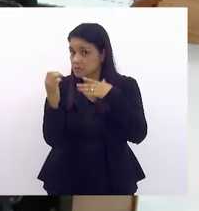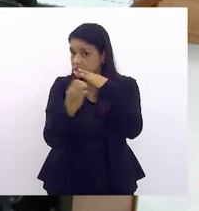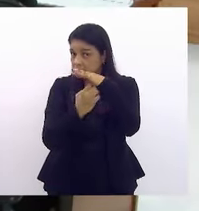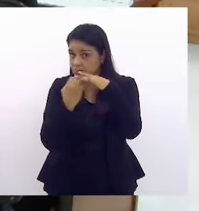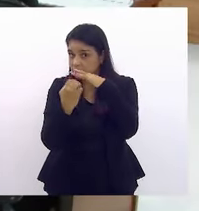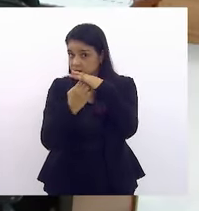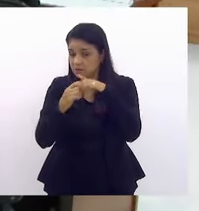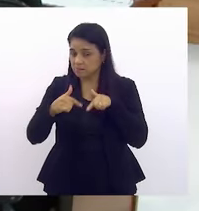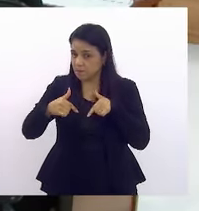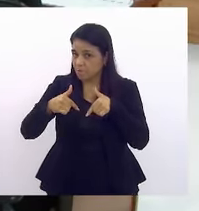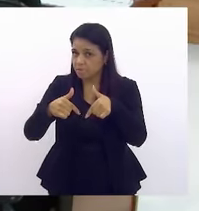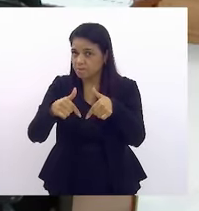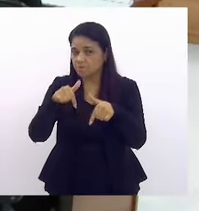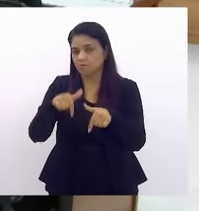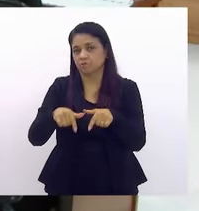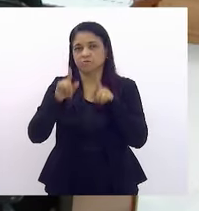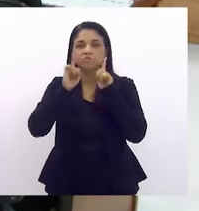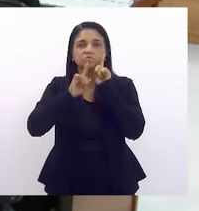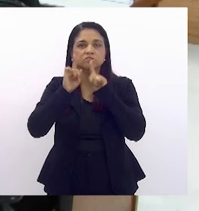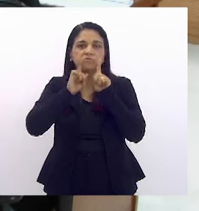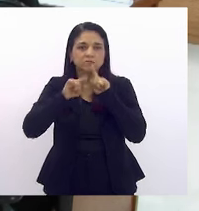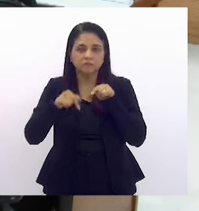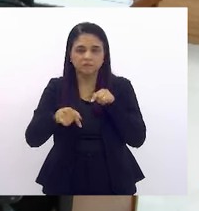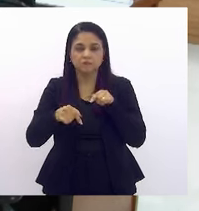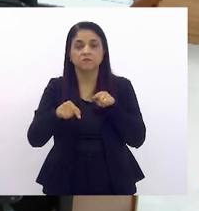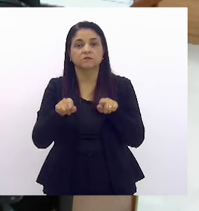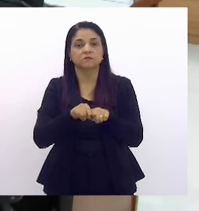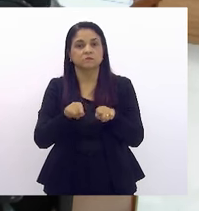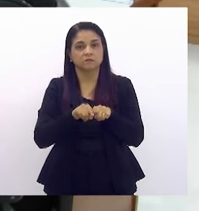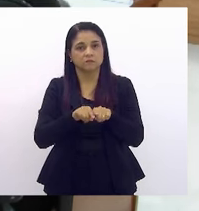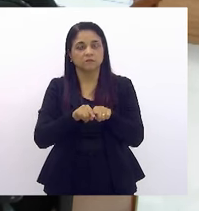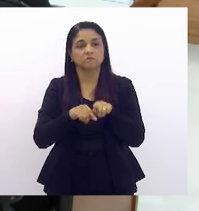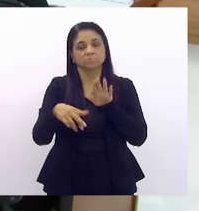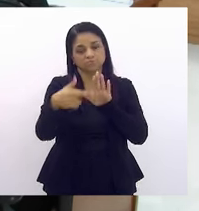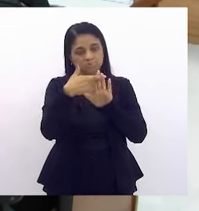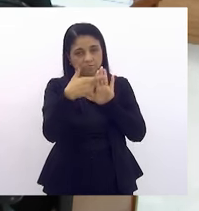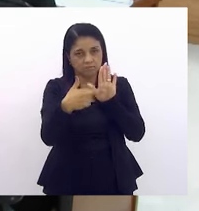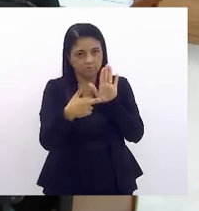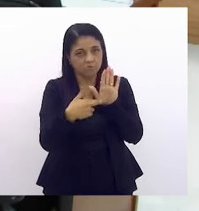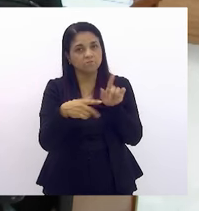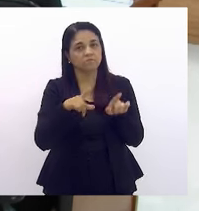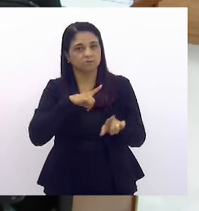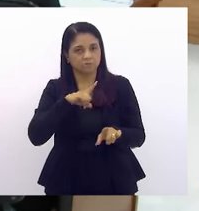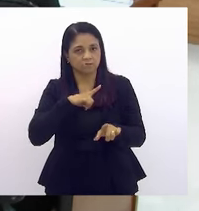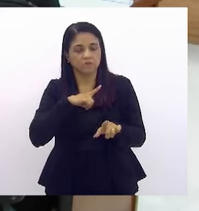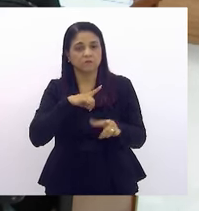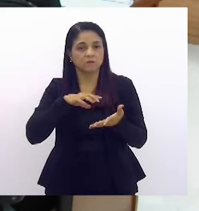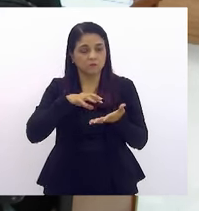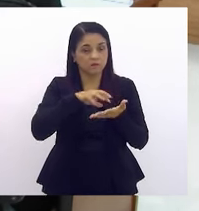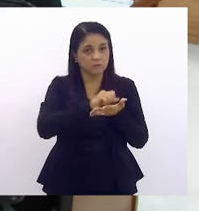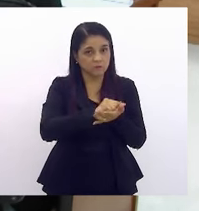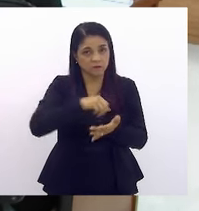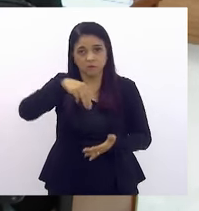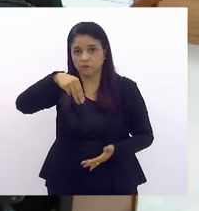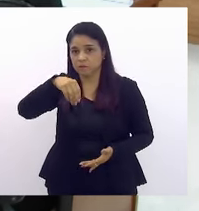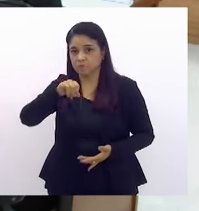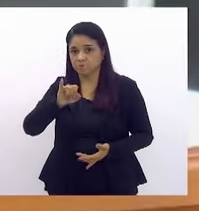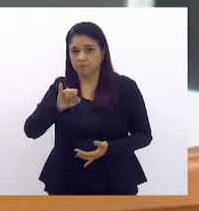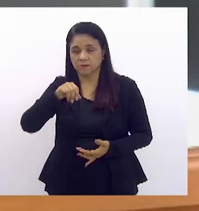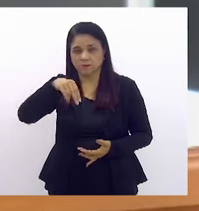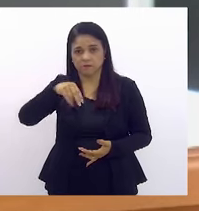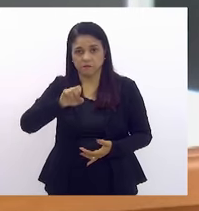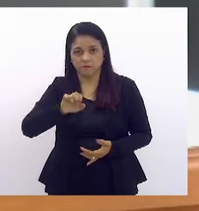em atividade e em situação de conformidade com relação ao registro mineral, que é da